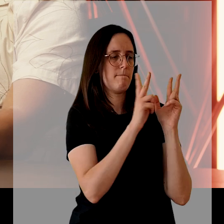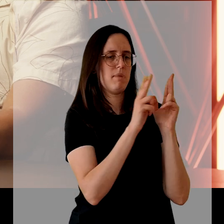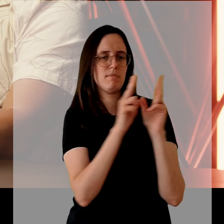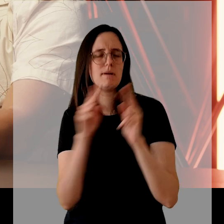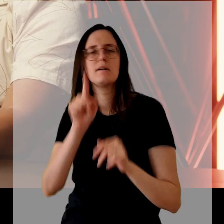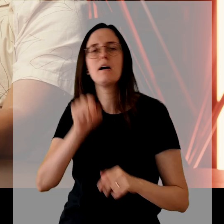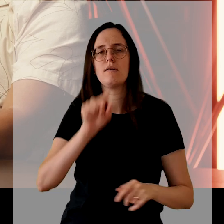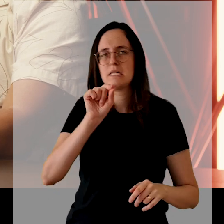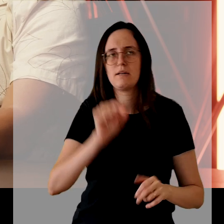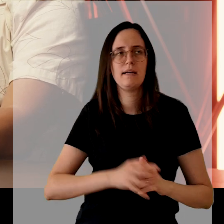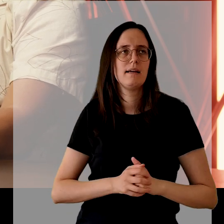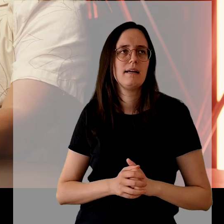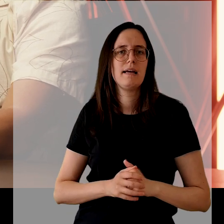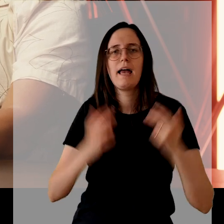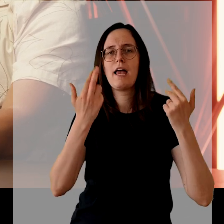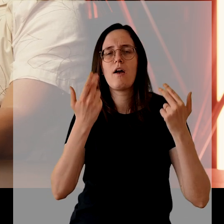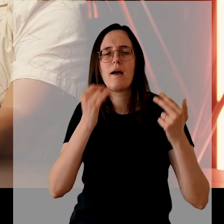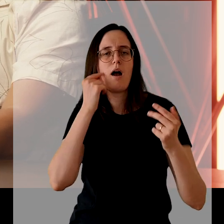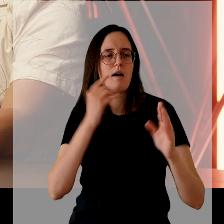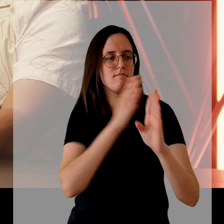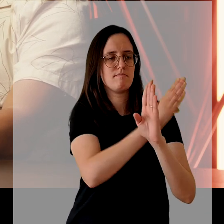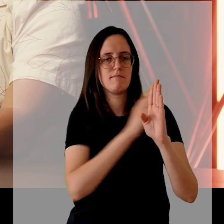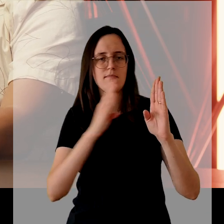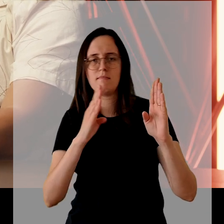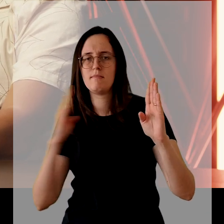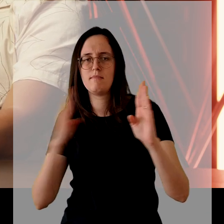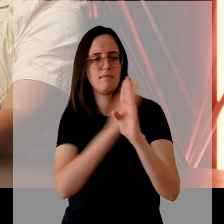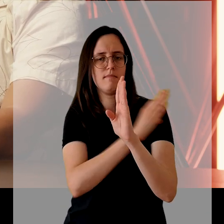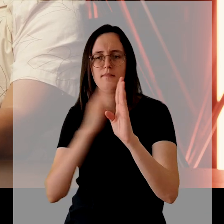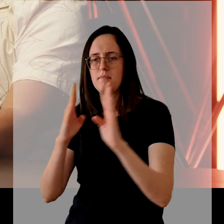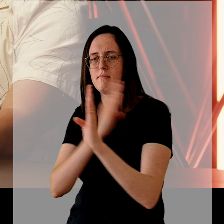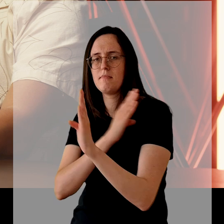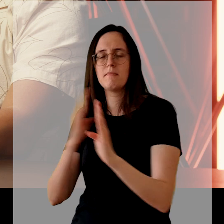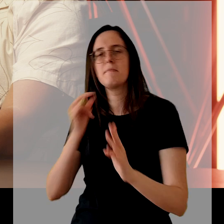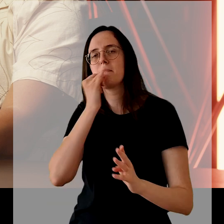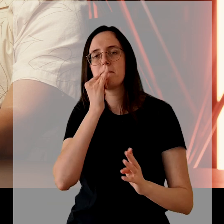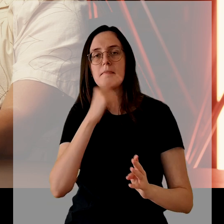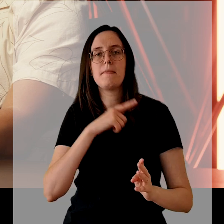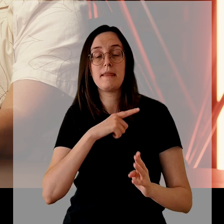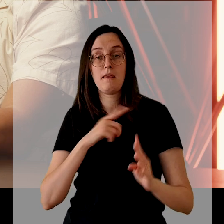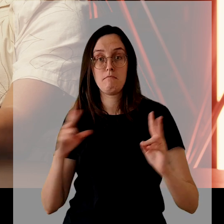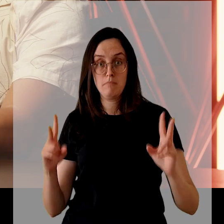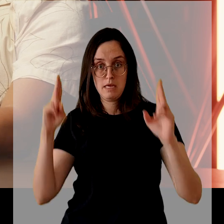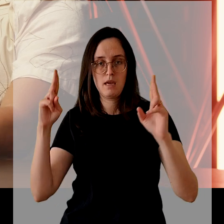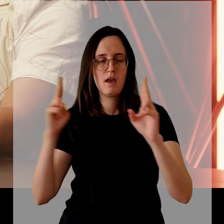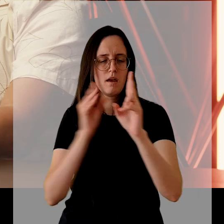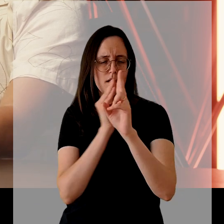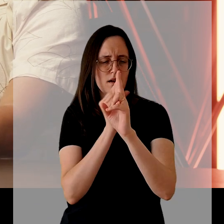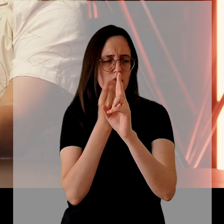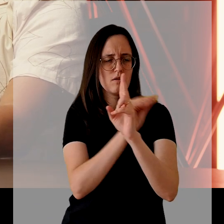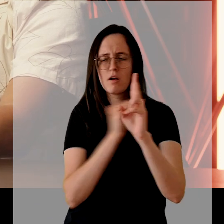que eram tipo intercuts, assim, eram cenas que aconteciam no meio das cenas, que